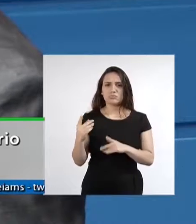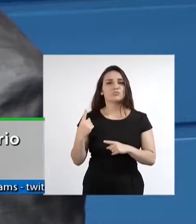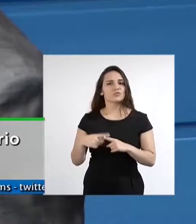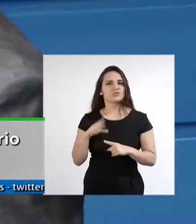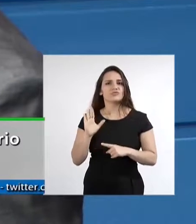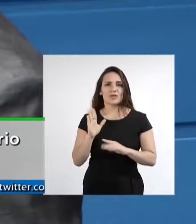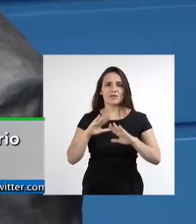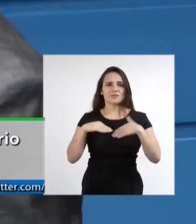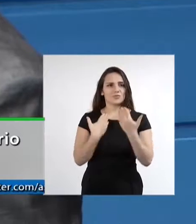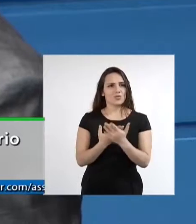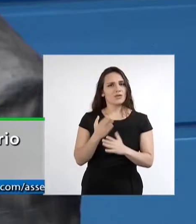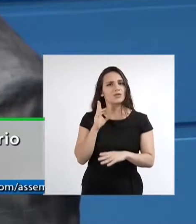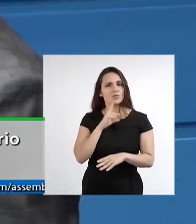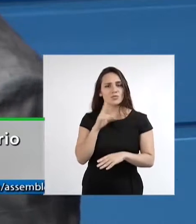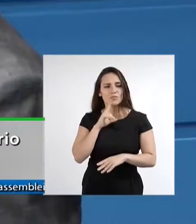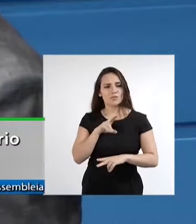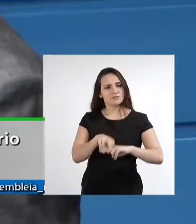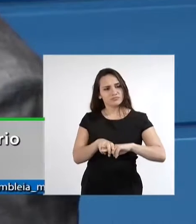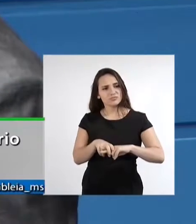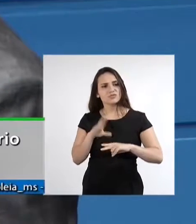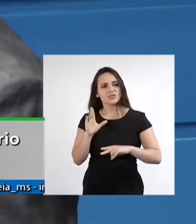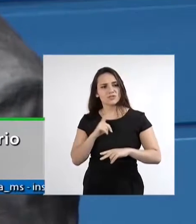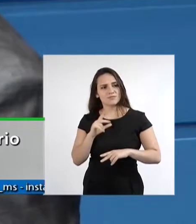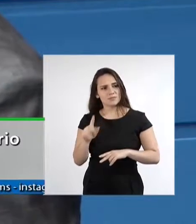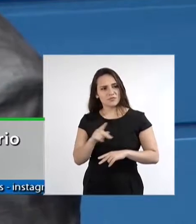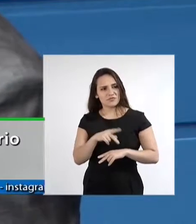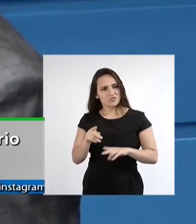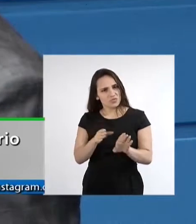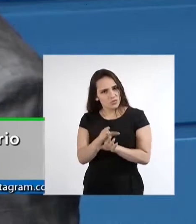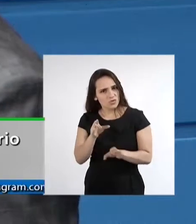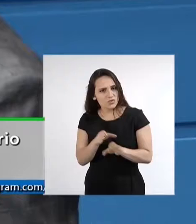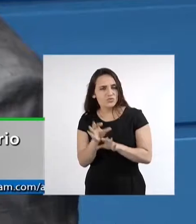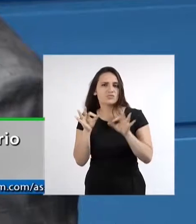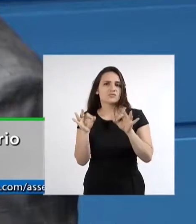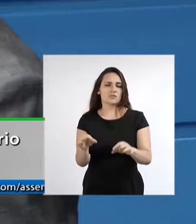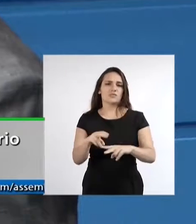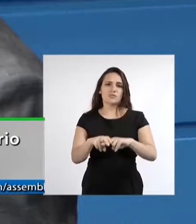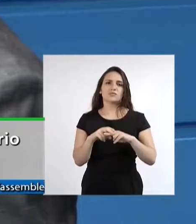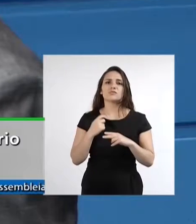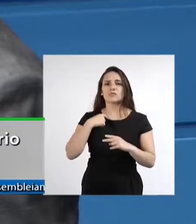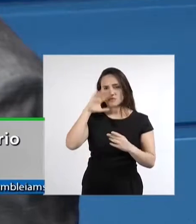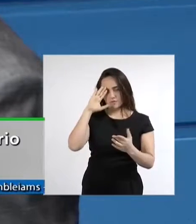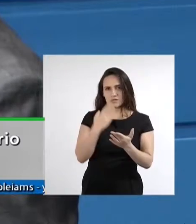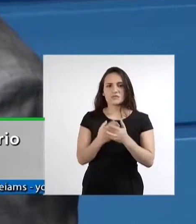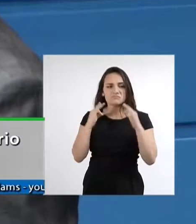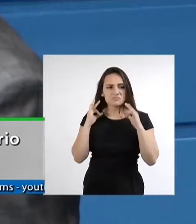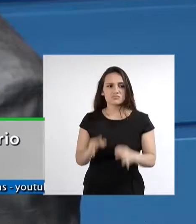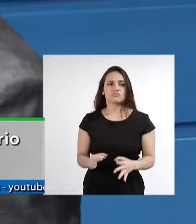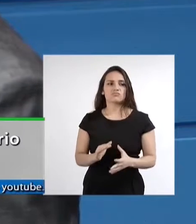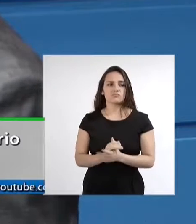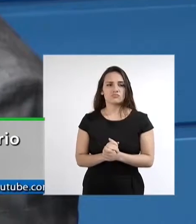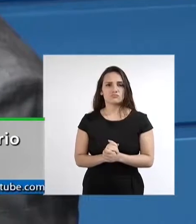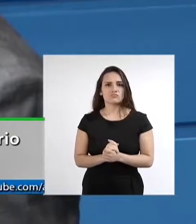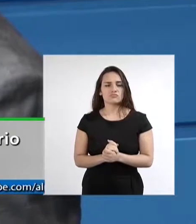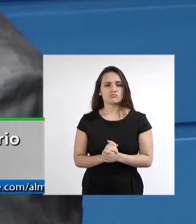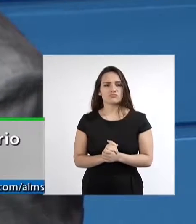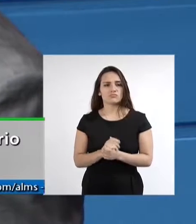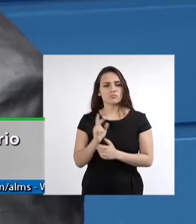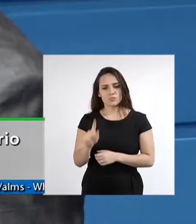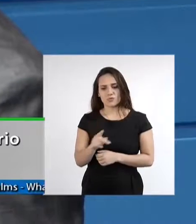bancos escolares, passou pelas mãos de um professor, e é por isso que eu acredito piamente que nós